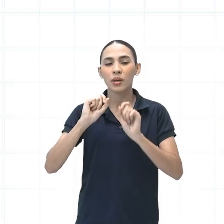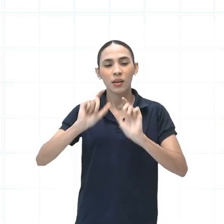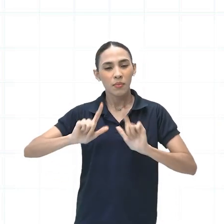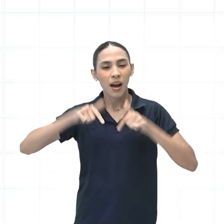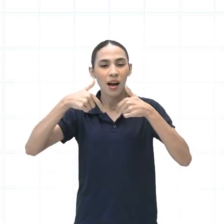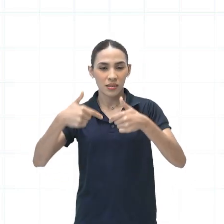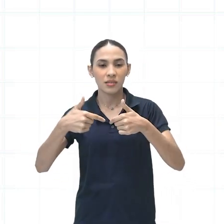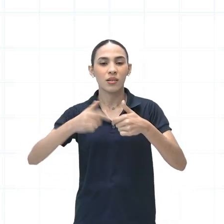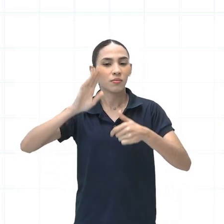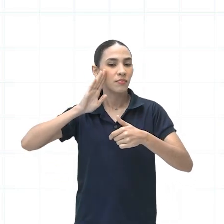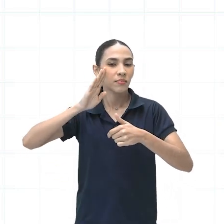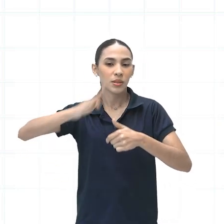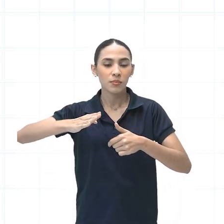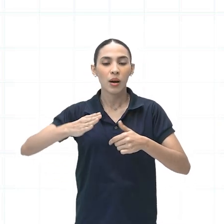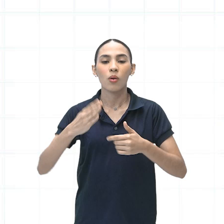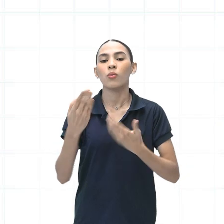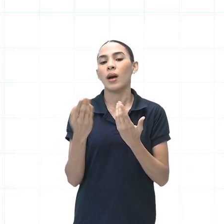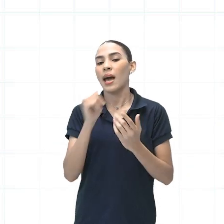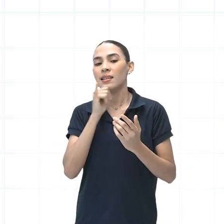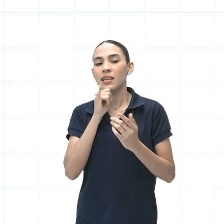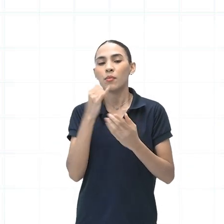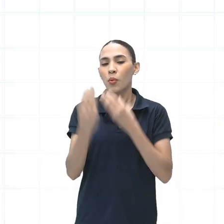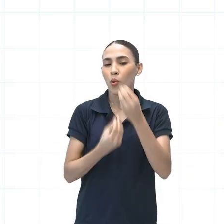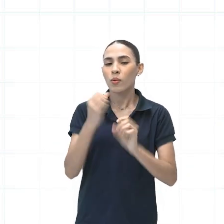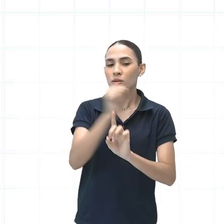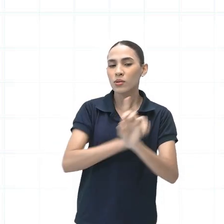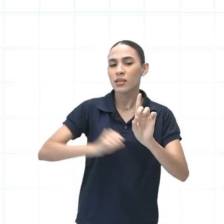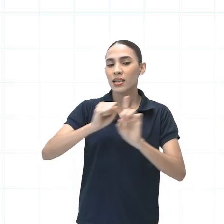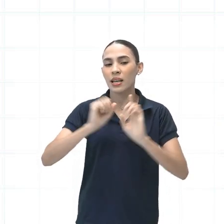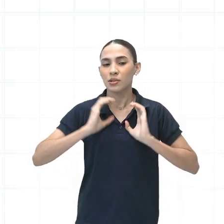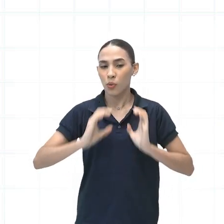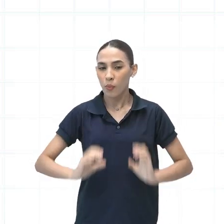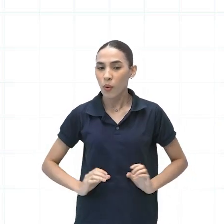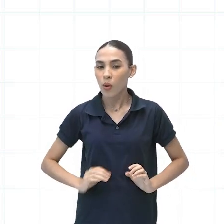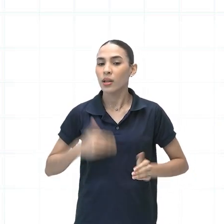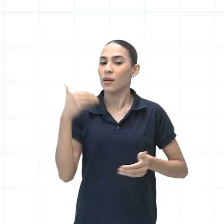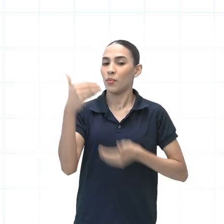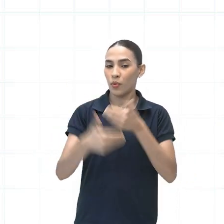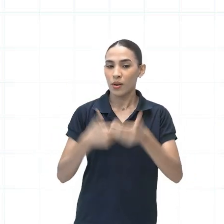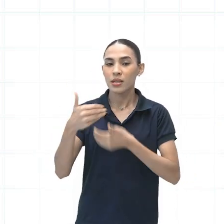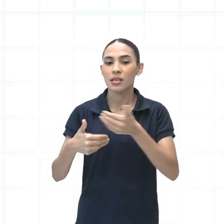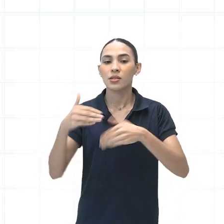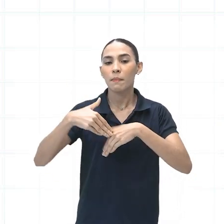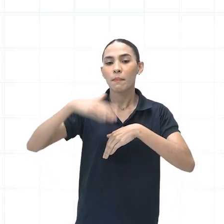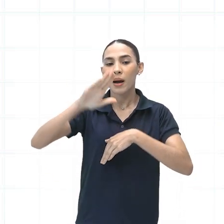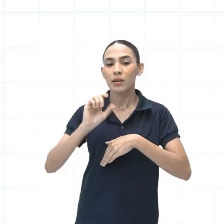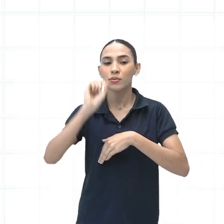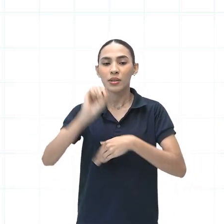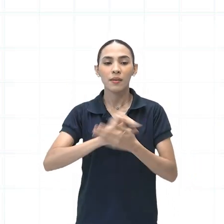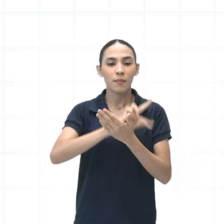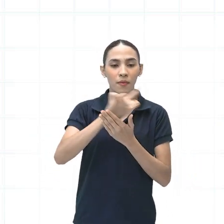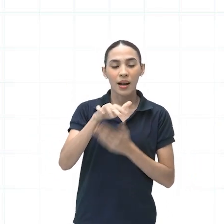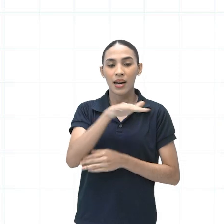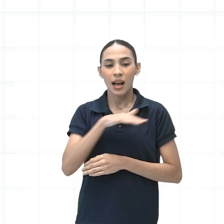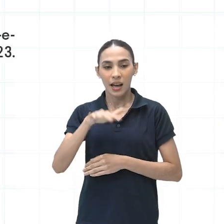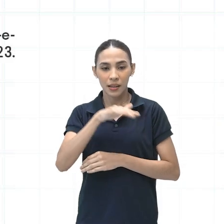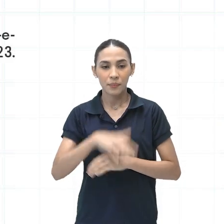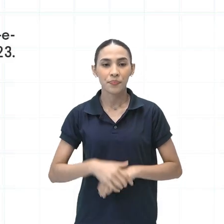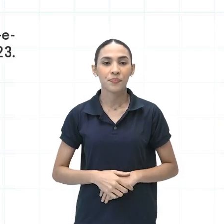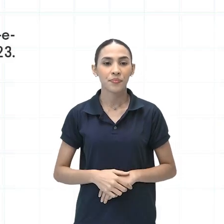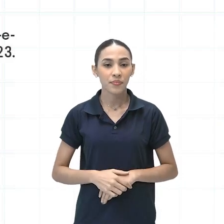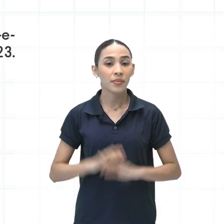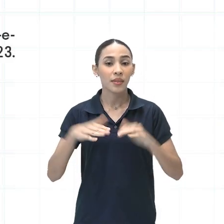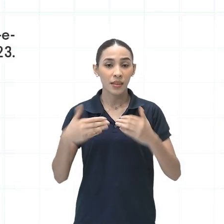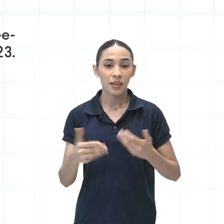efeito direto em como a sociedade se comporta e progride em seus mais diversos âmbitos.